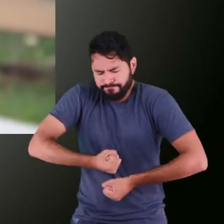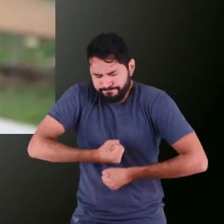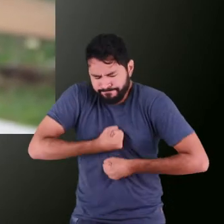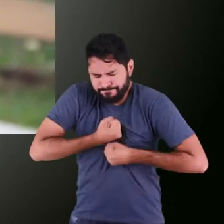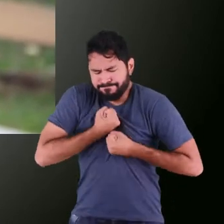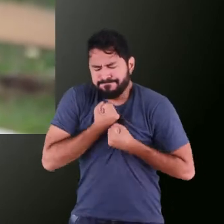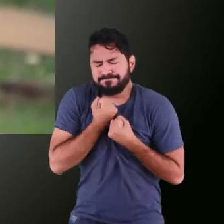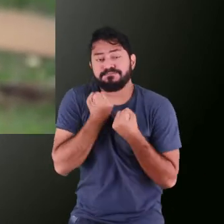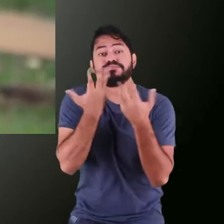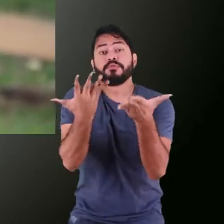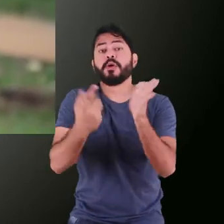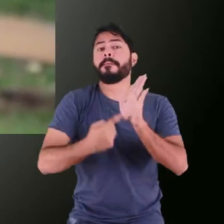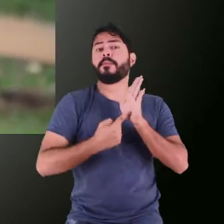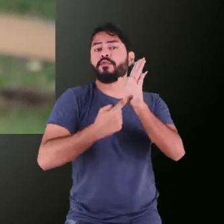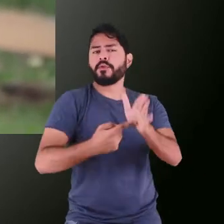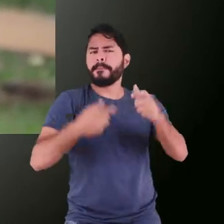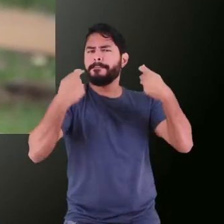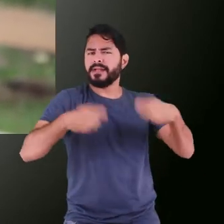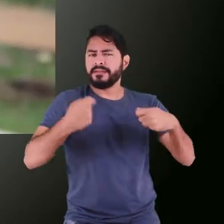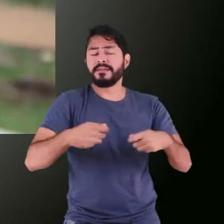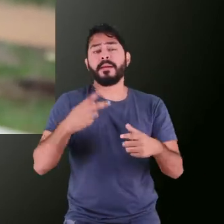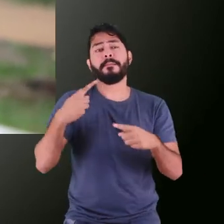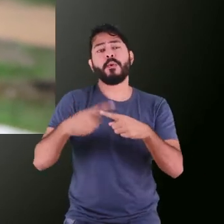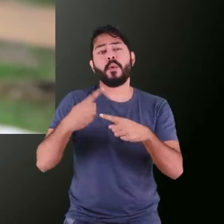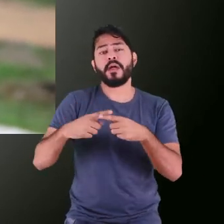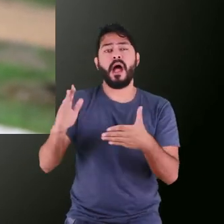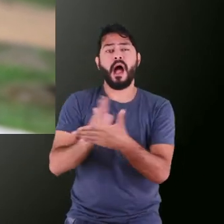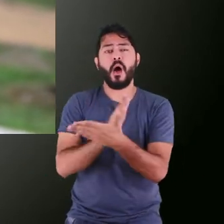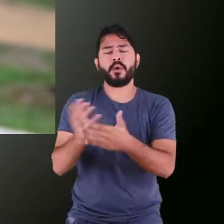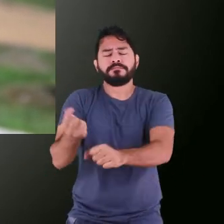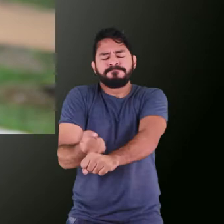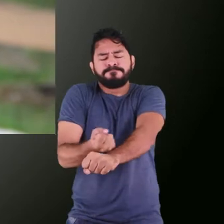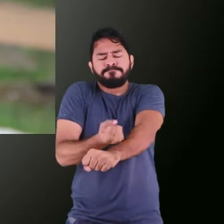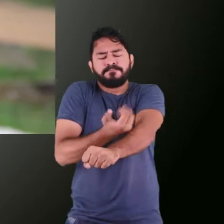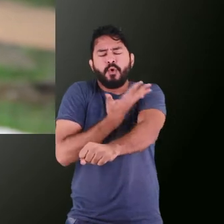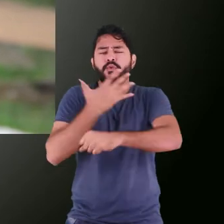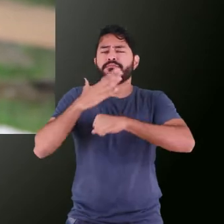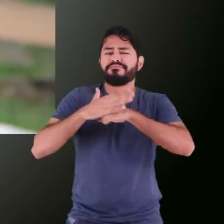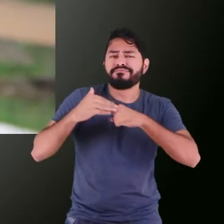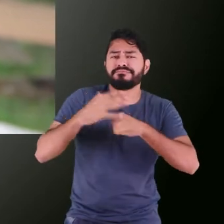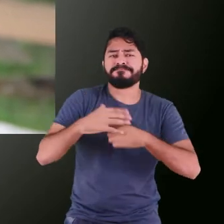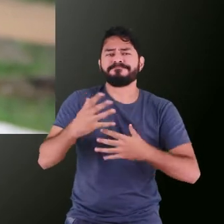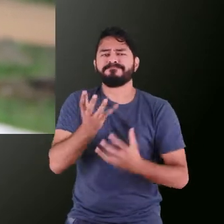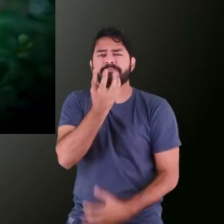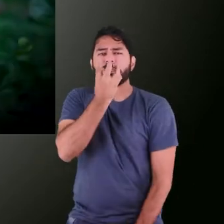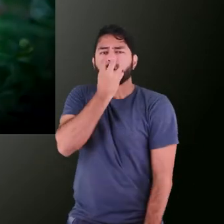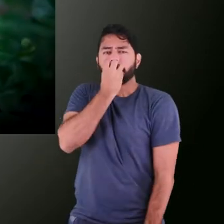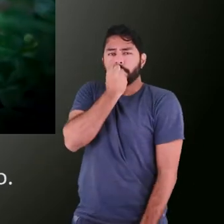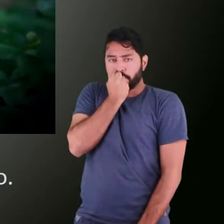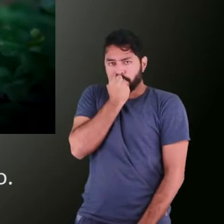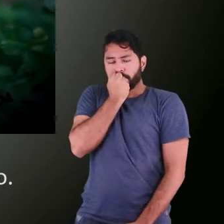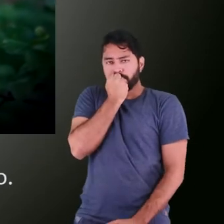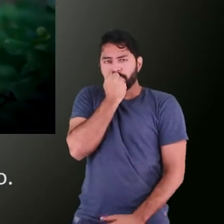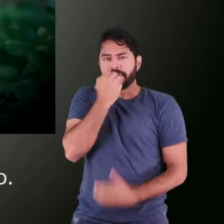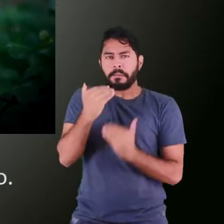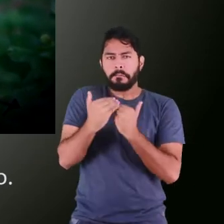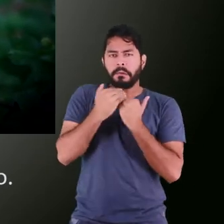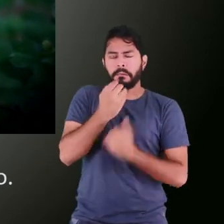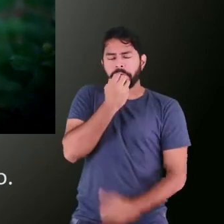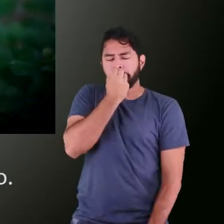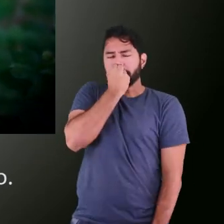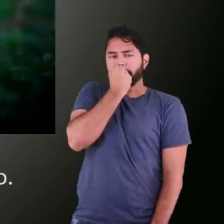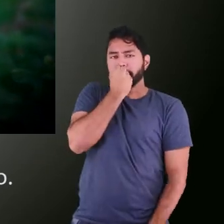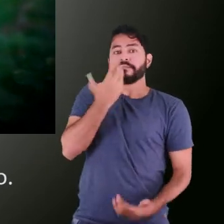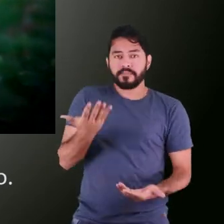vazão, mostrou a necessidade, quanto que uma série de afetos estavam represados, estavam